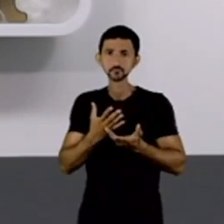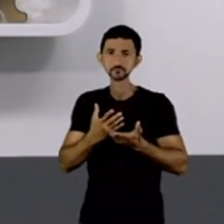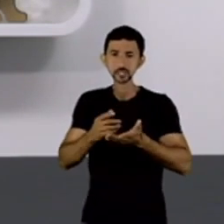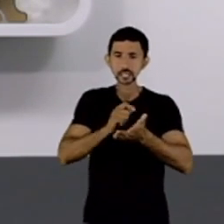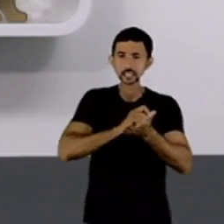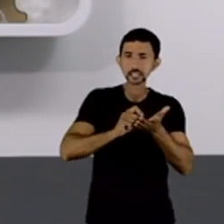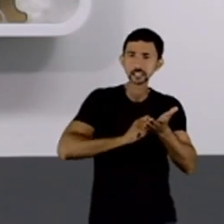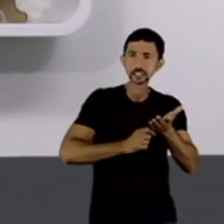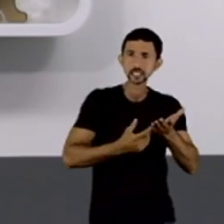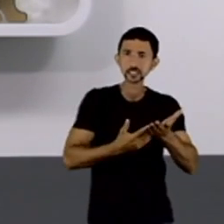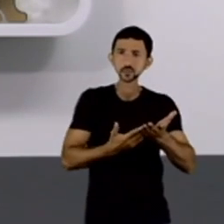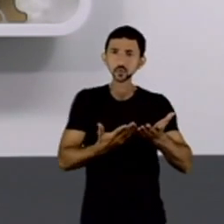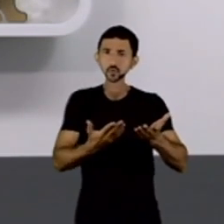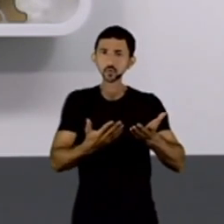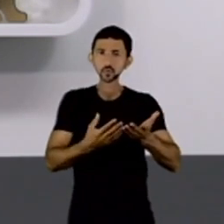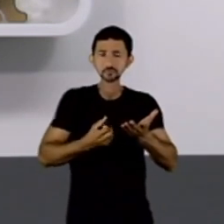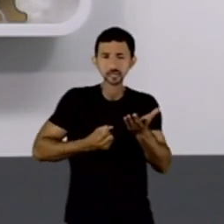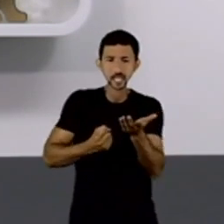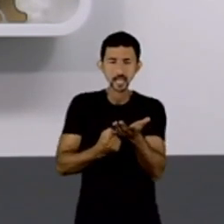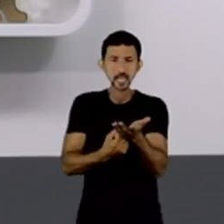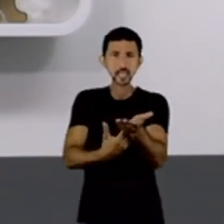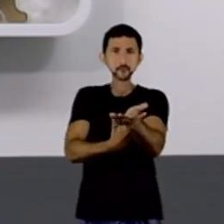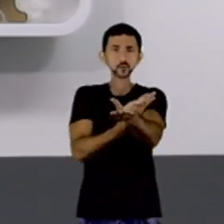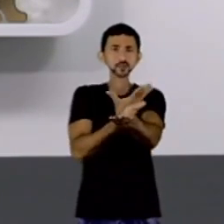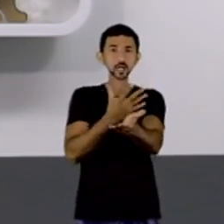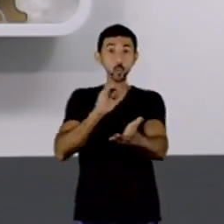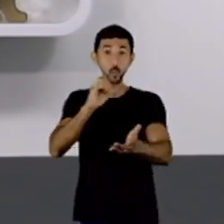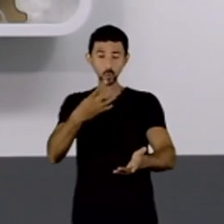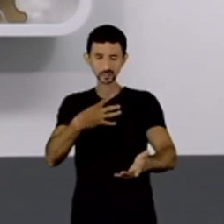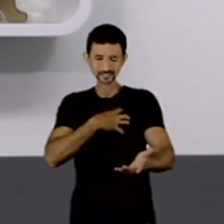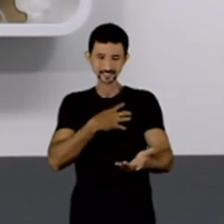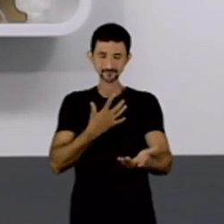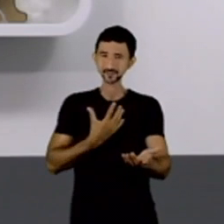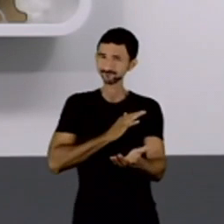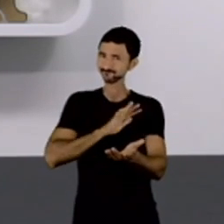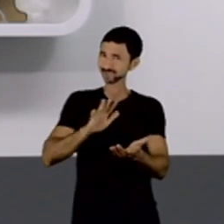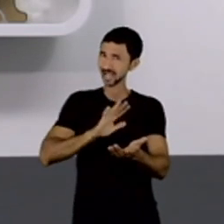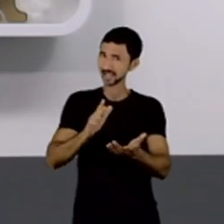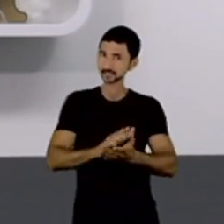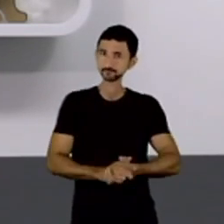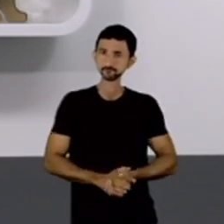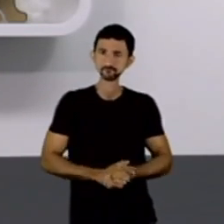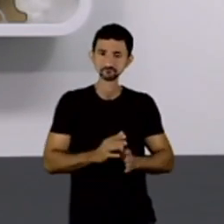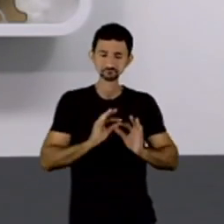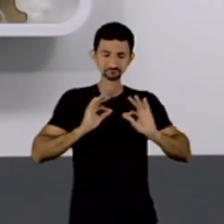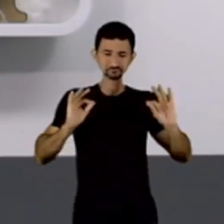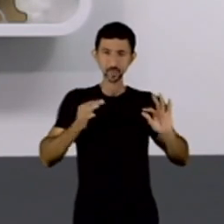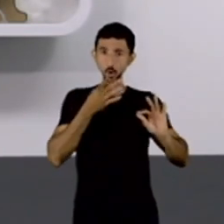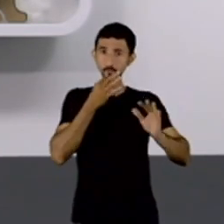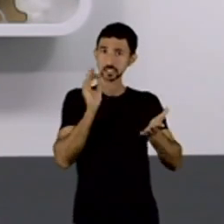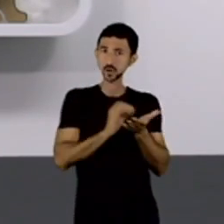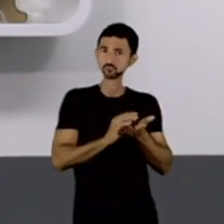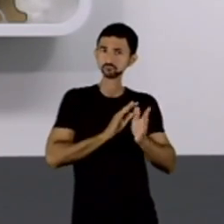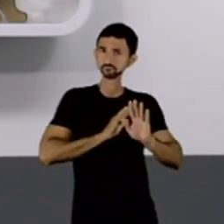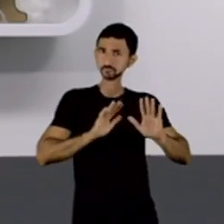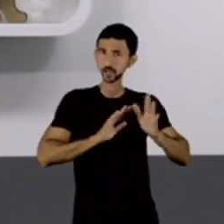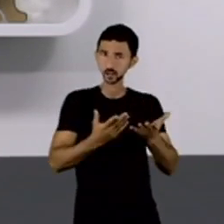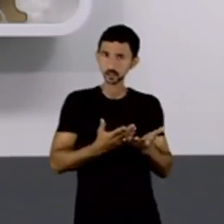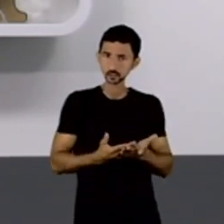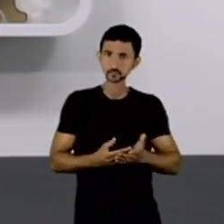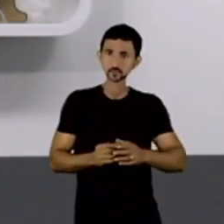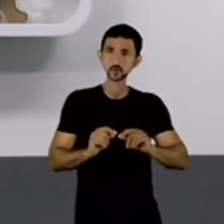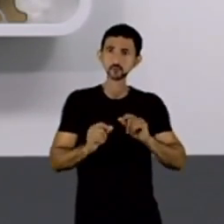meio dele nenhum tipo de emoção ou sentimento. Ou seja, quando eu sou imparcial, quando eu